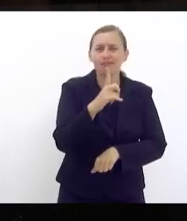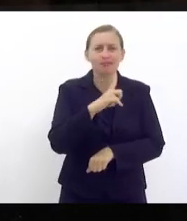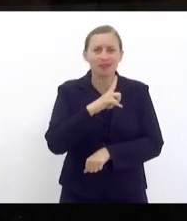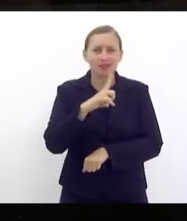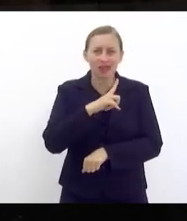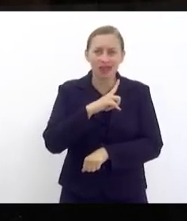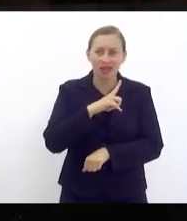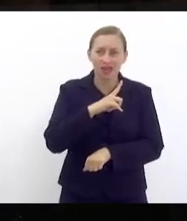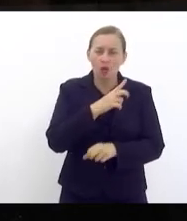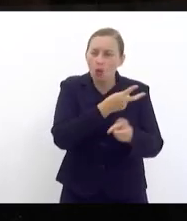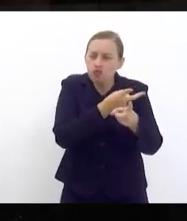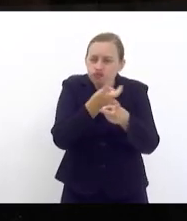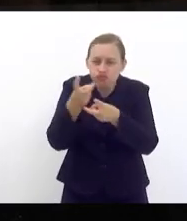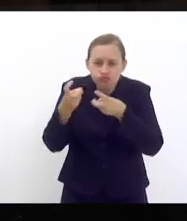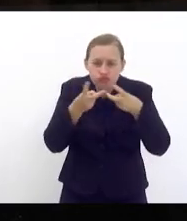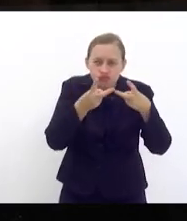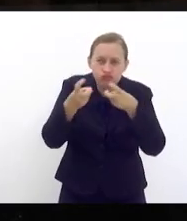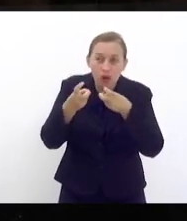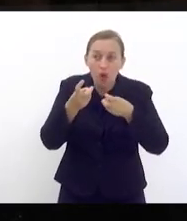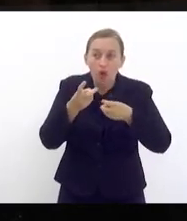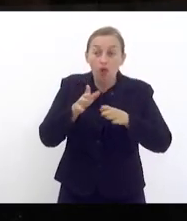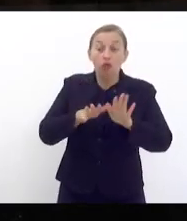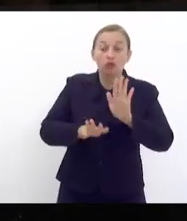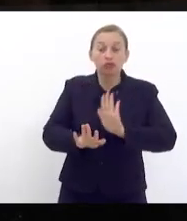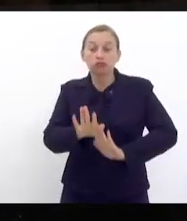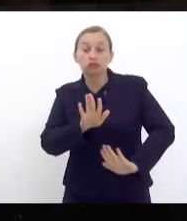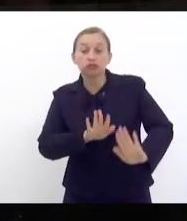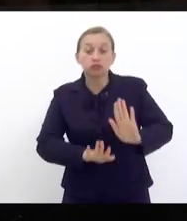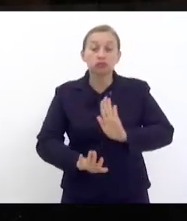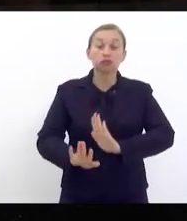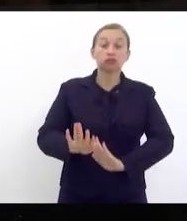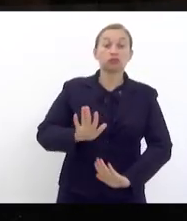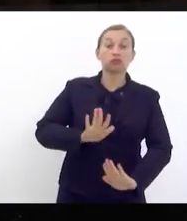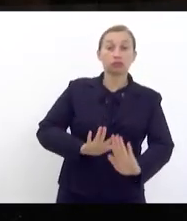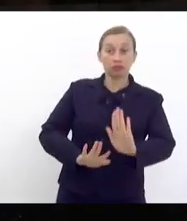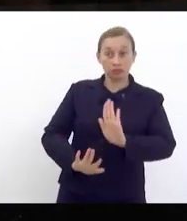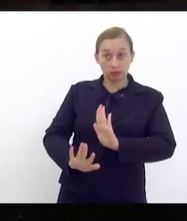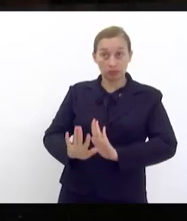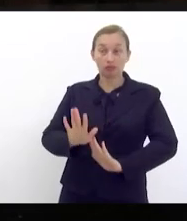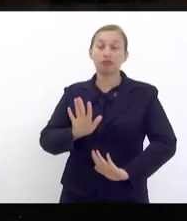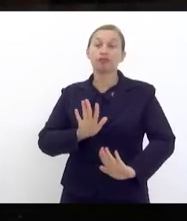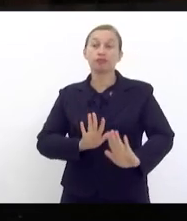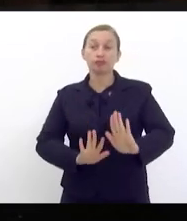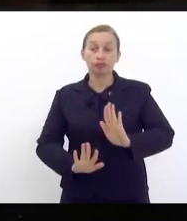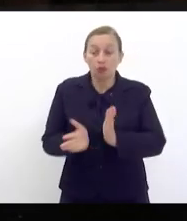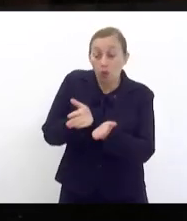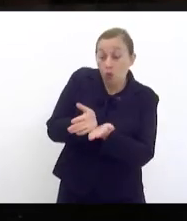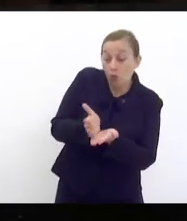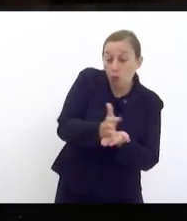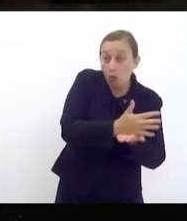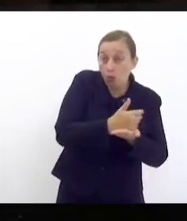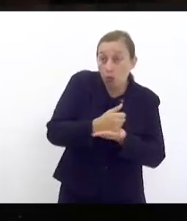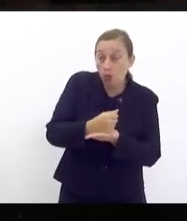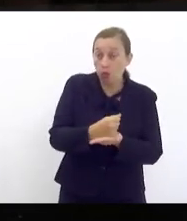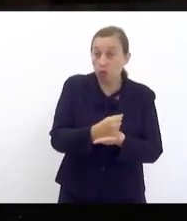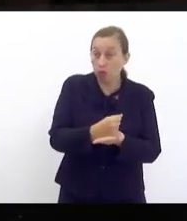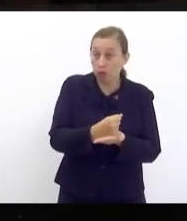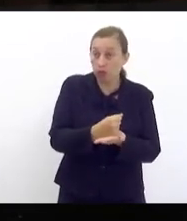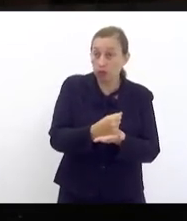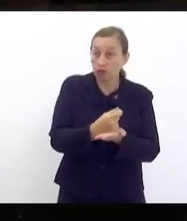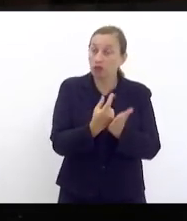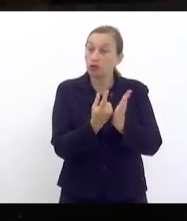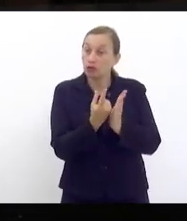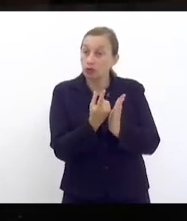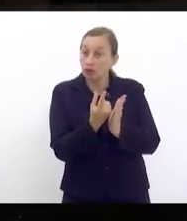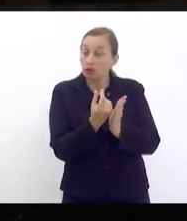que observar com muito cuidado e cautela a arrecadação de receita que está por